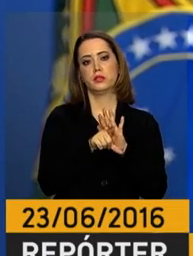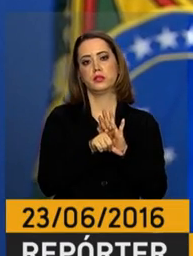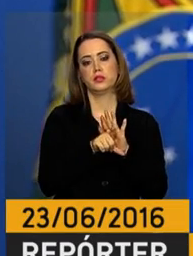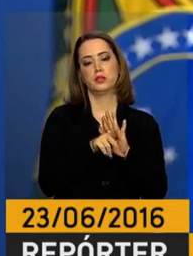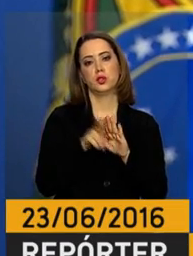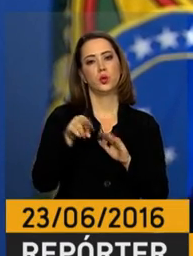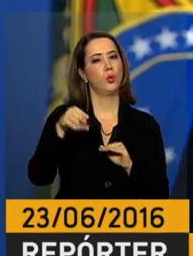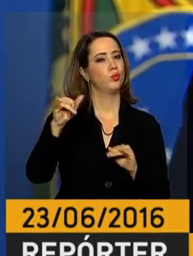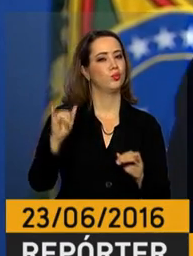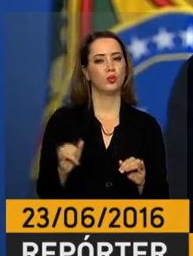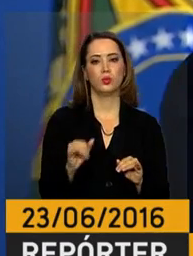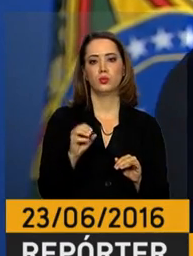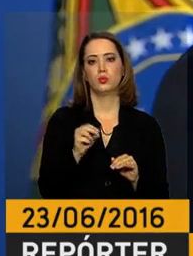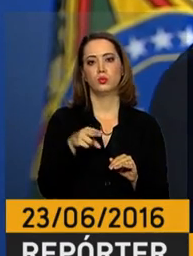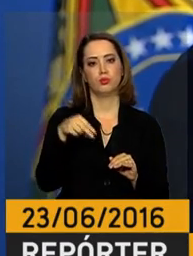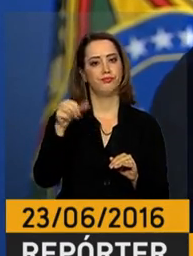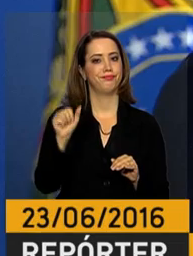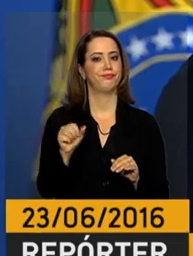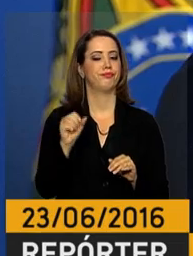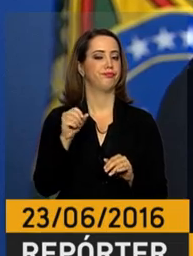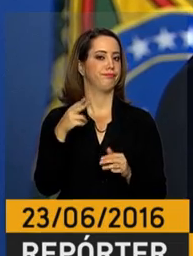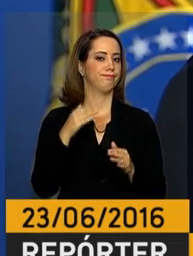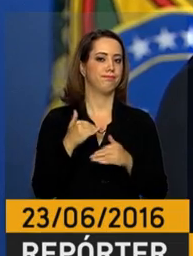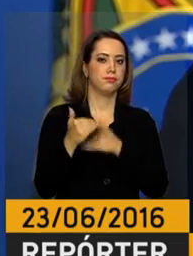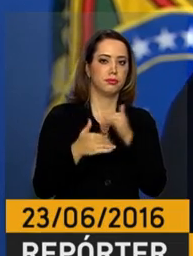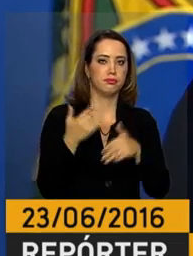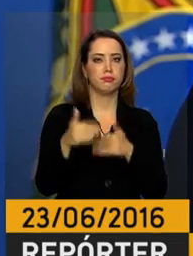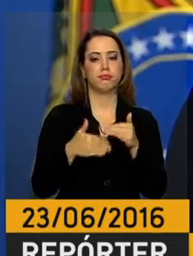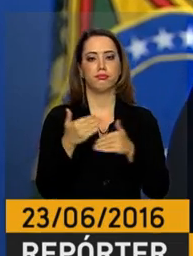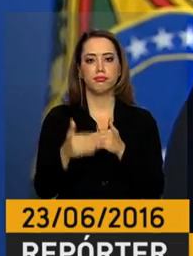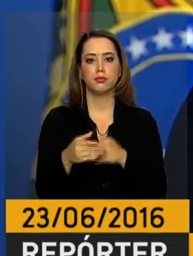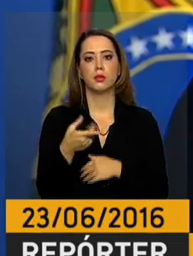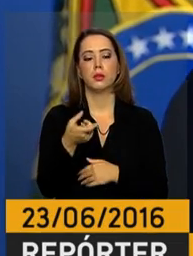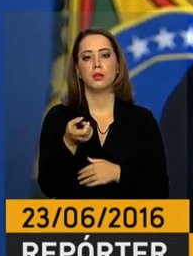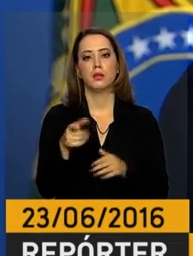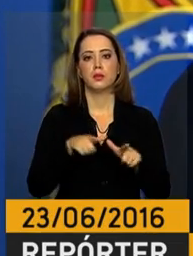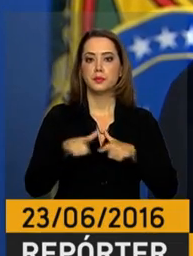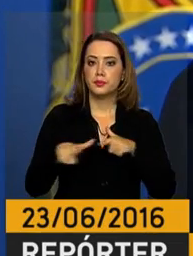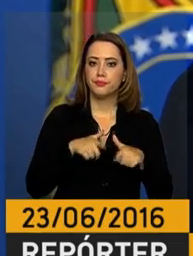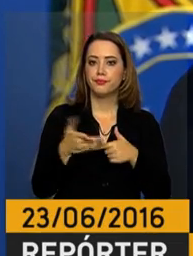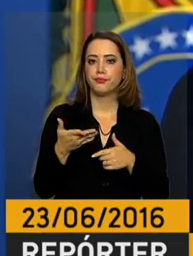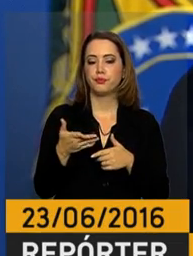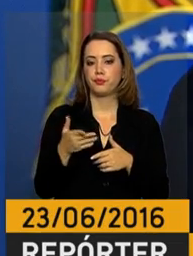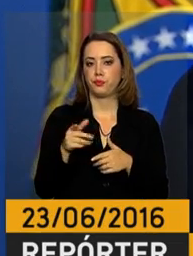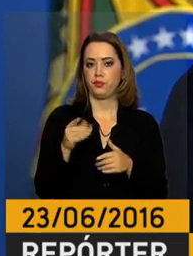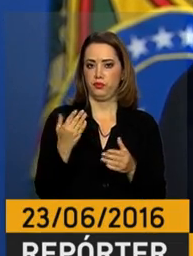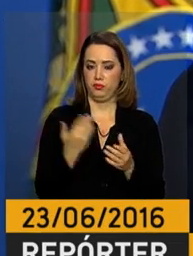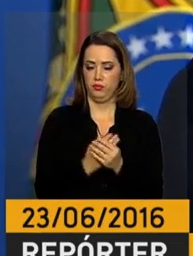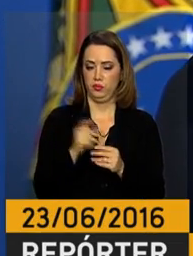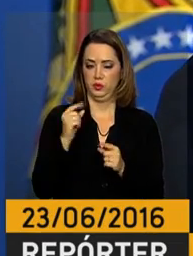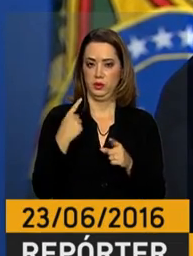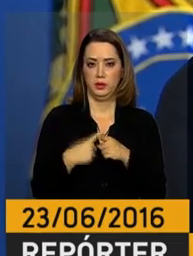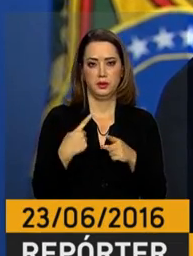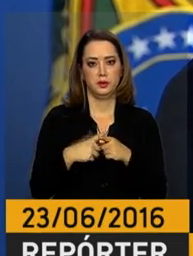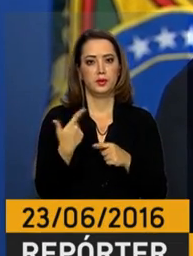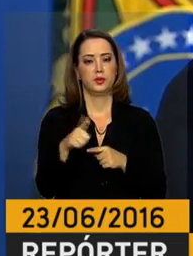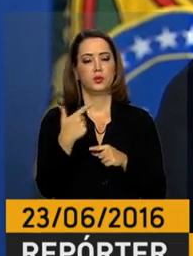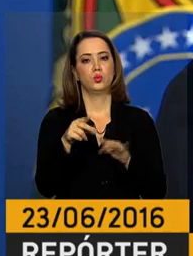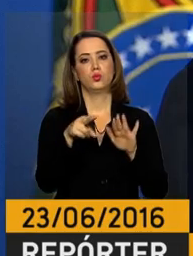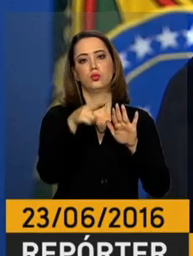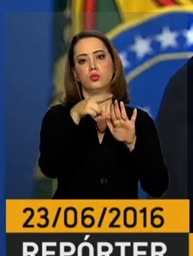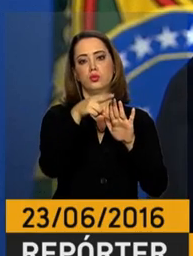poderiam ser ou muitas vezes tardam muito para ser desfrutadas tendo em vista a sua não